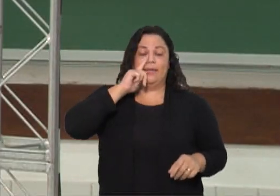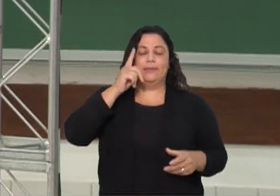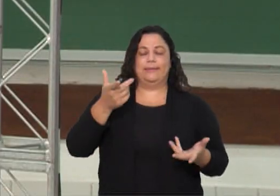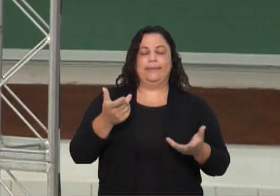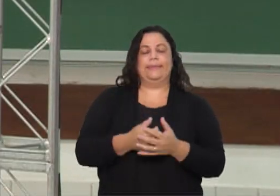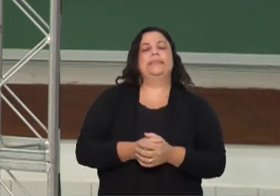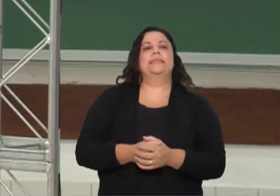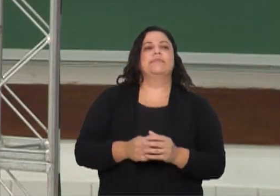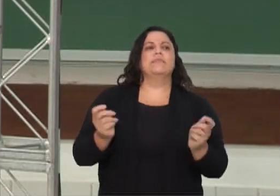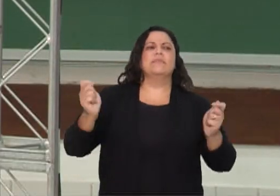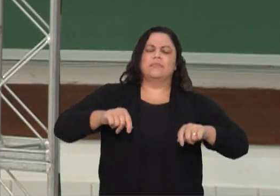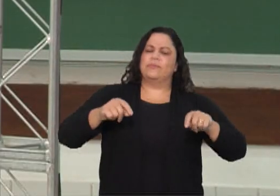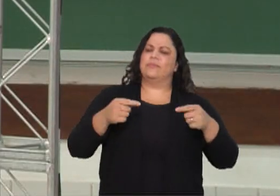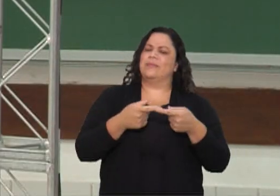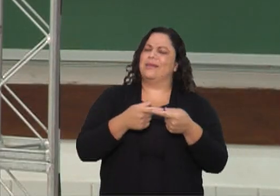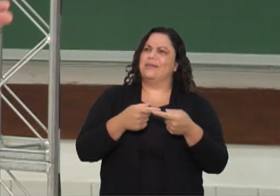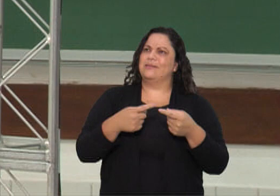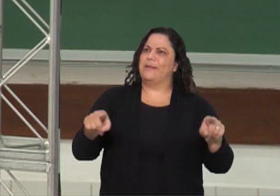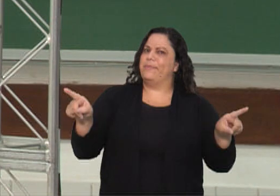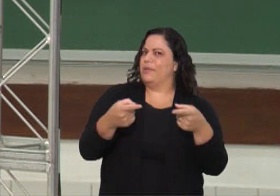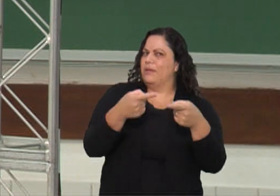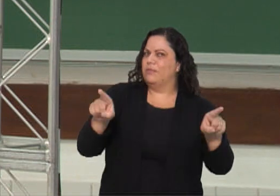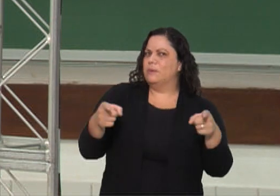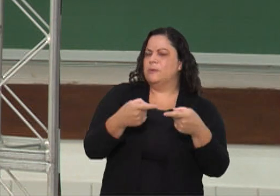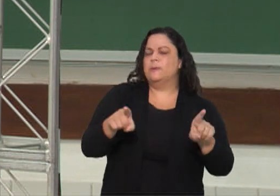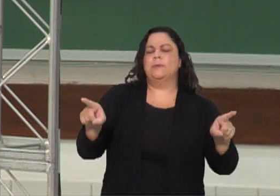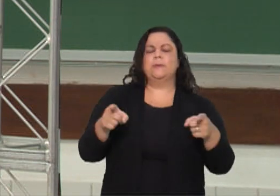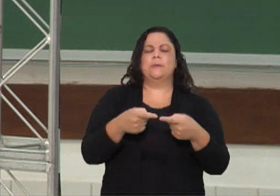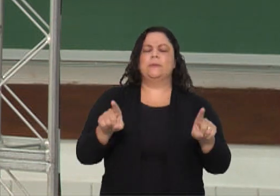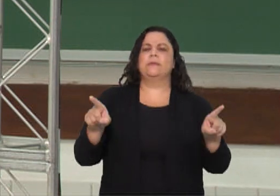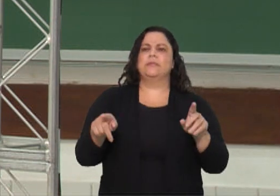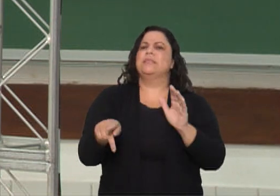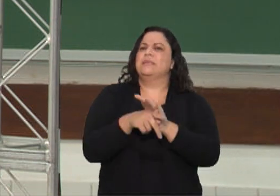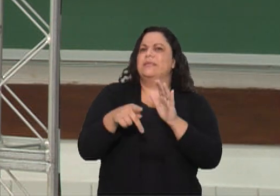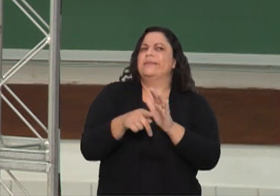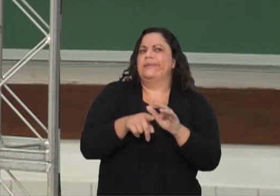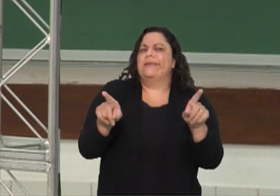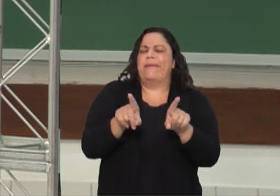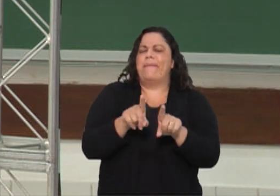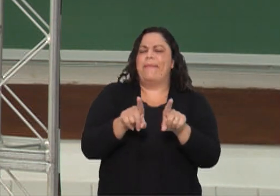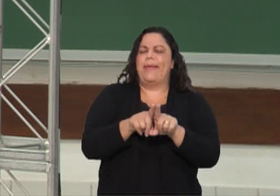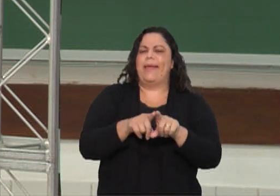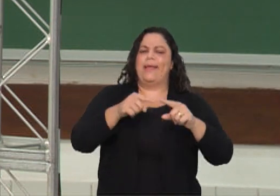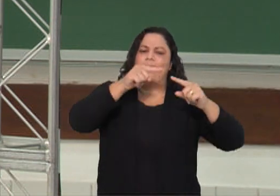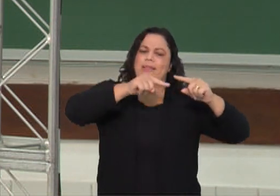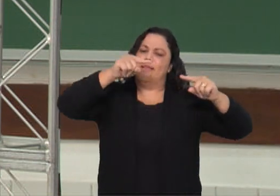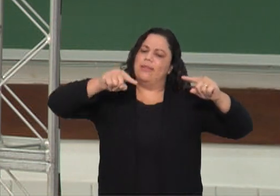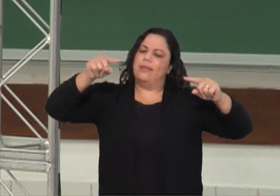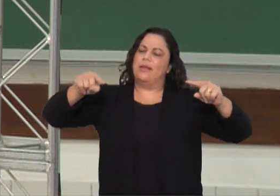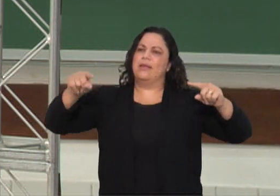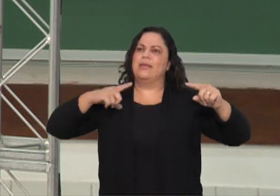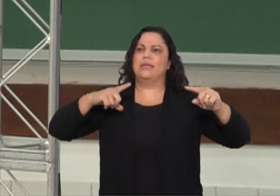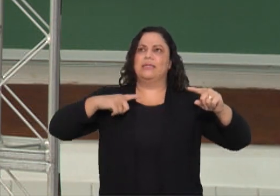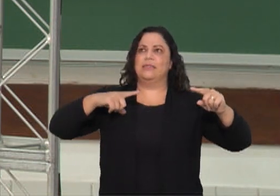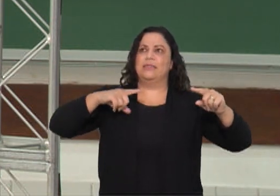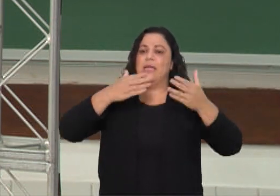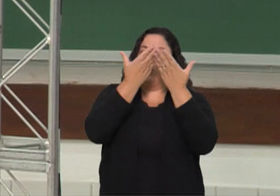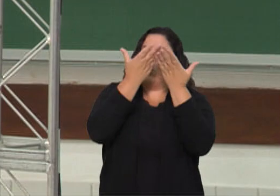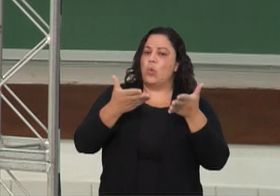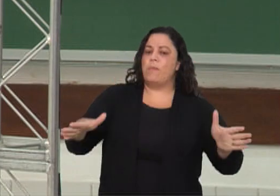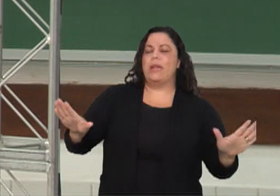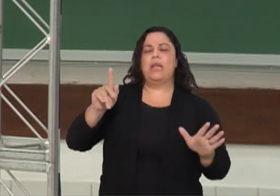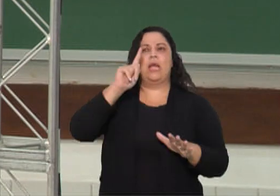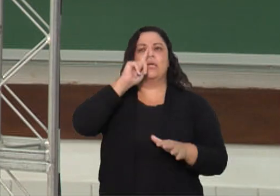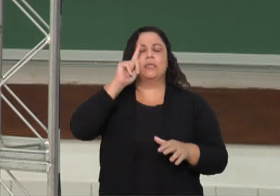nós utilizamos as chamadas 3 escalas mestras, né? Que nós colocamos a escala dórica, jônica e eólica, em homenagem aos gregos